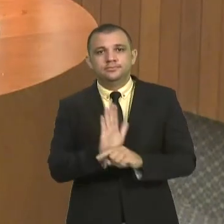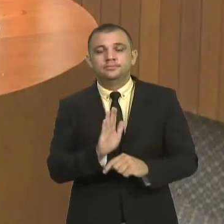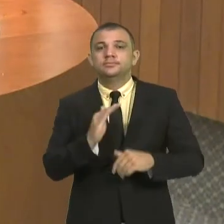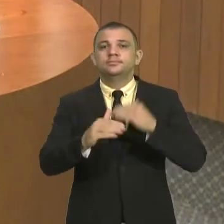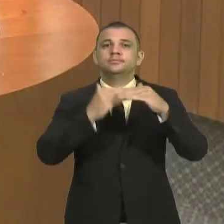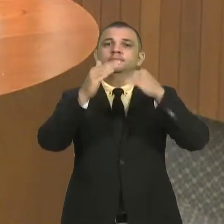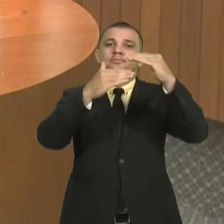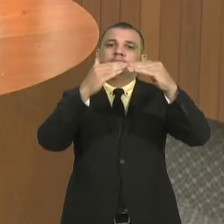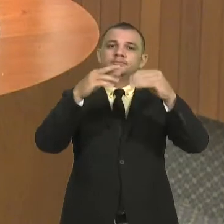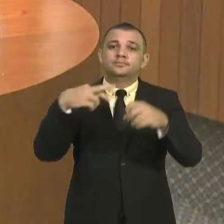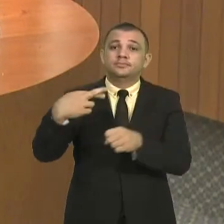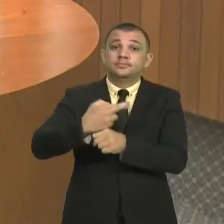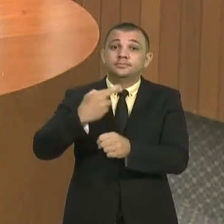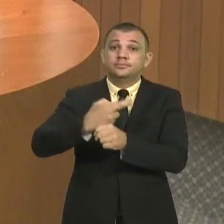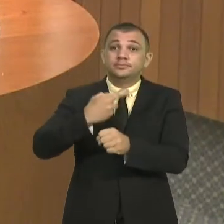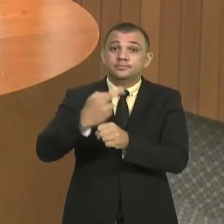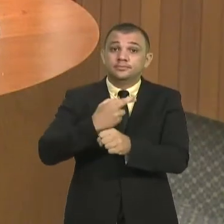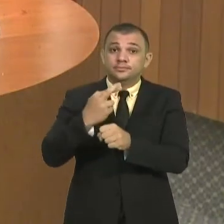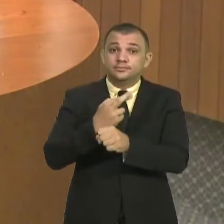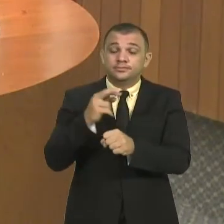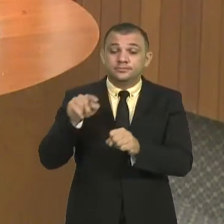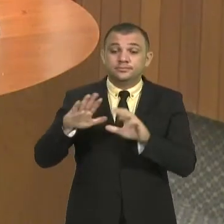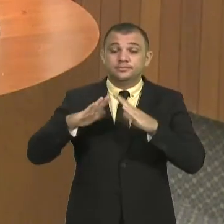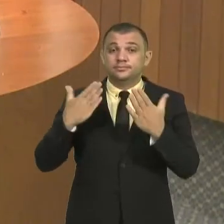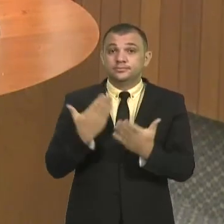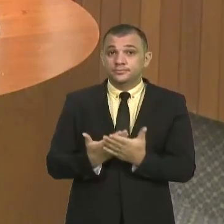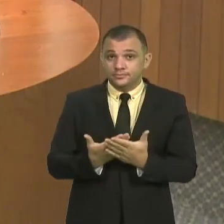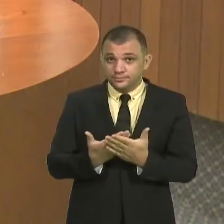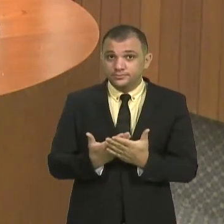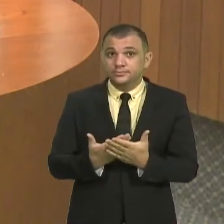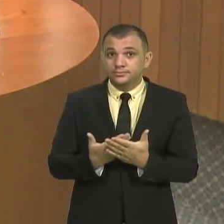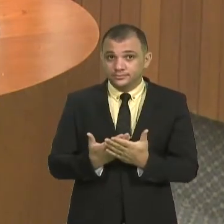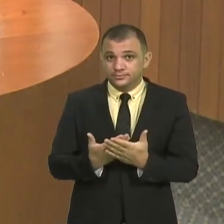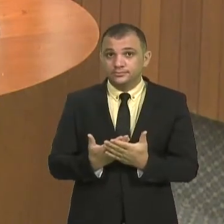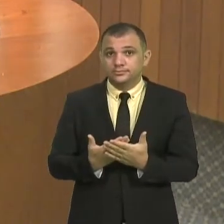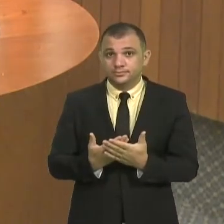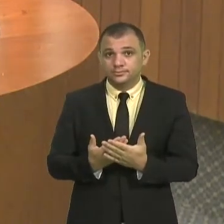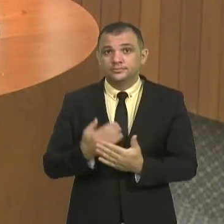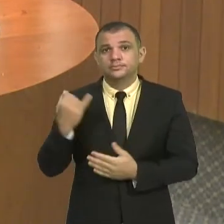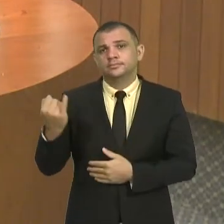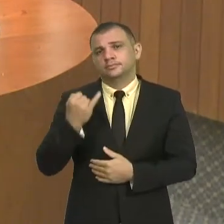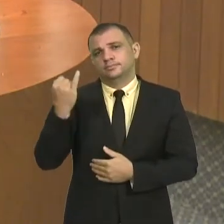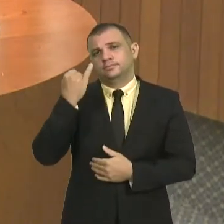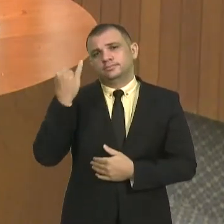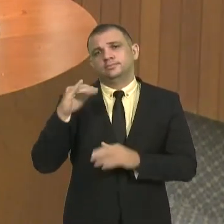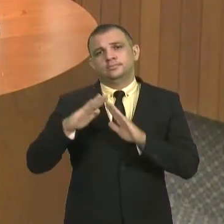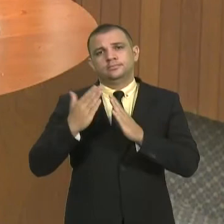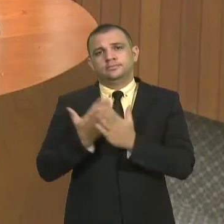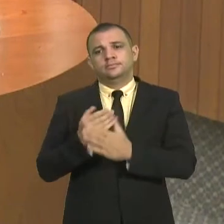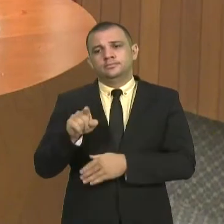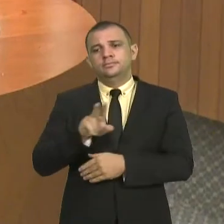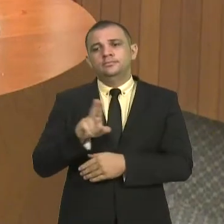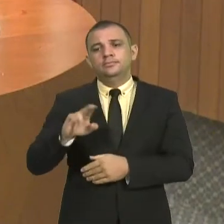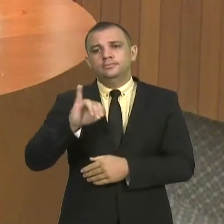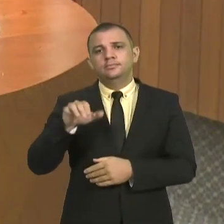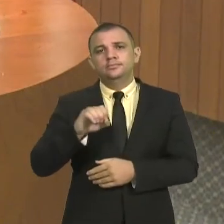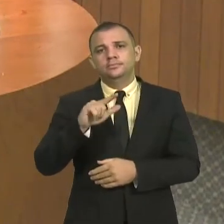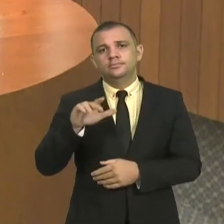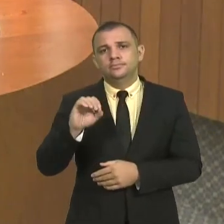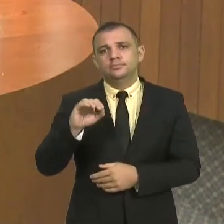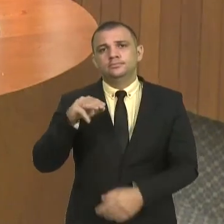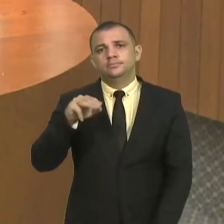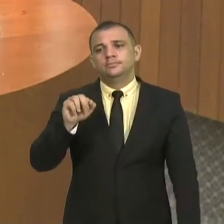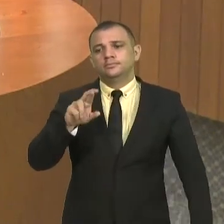não só na reforma de uma grande unidade escolar, que é o João Martins, né,